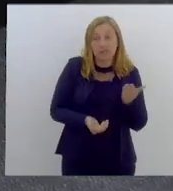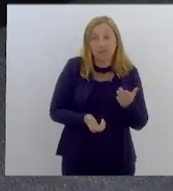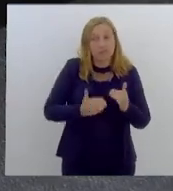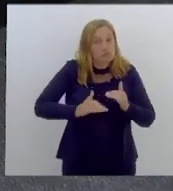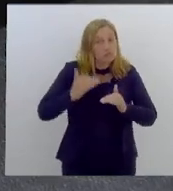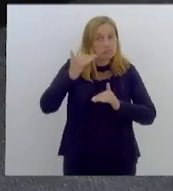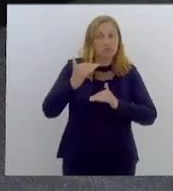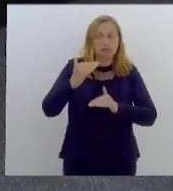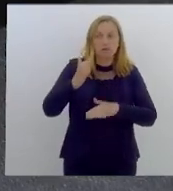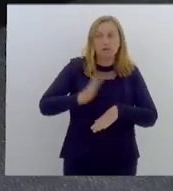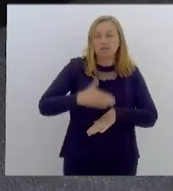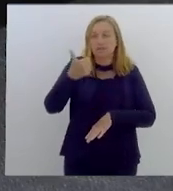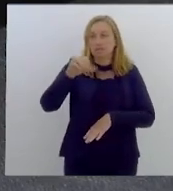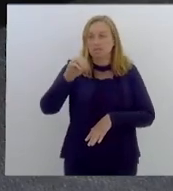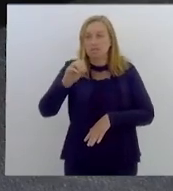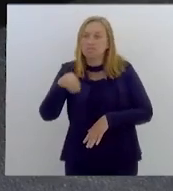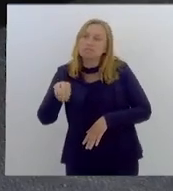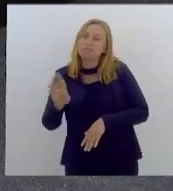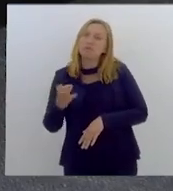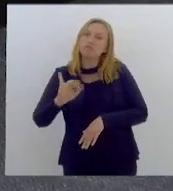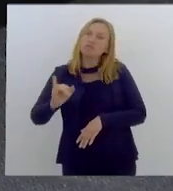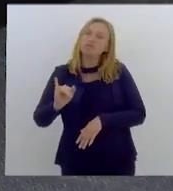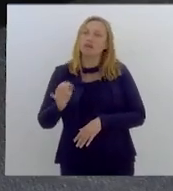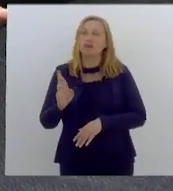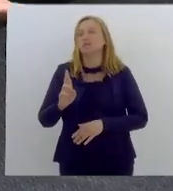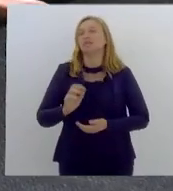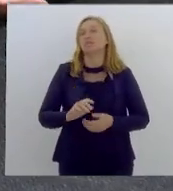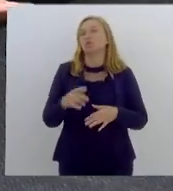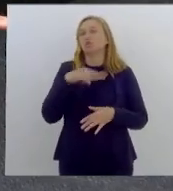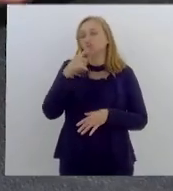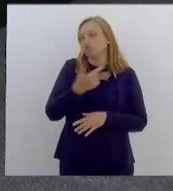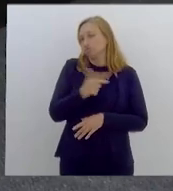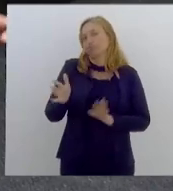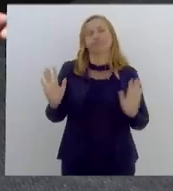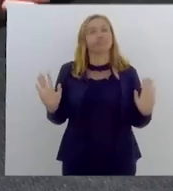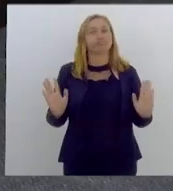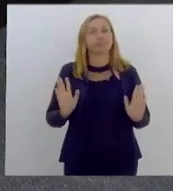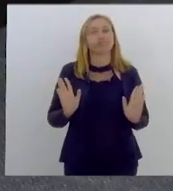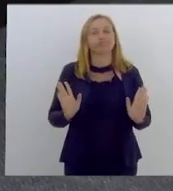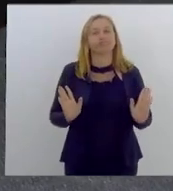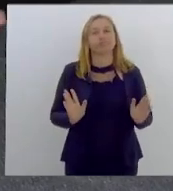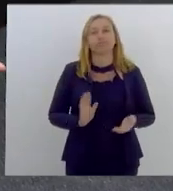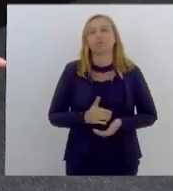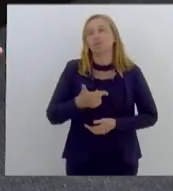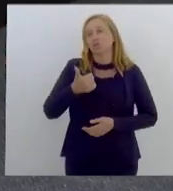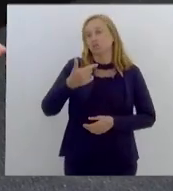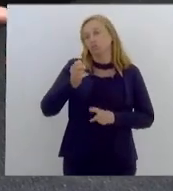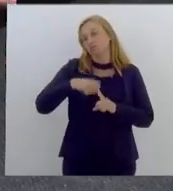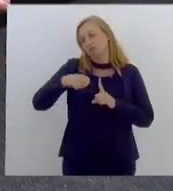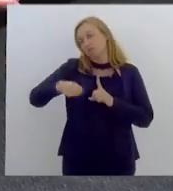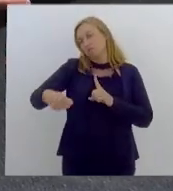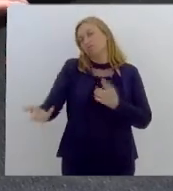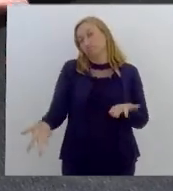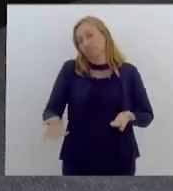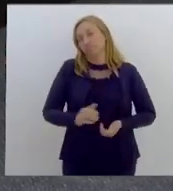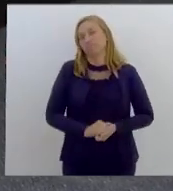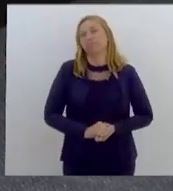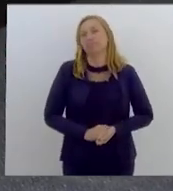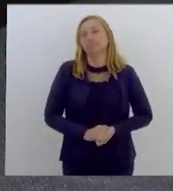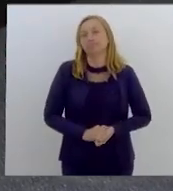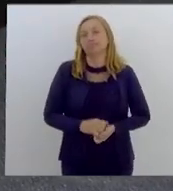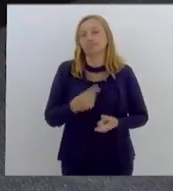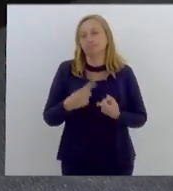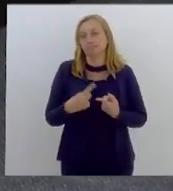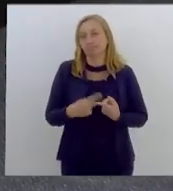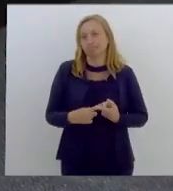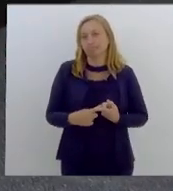superior a 10 bilhões de reais. Eu não tenho dúvida, nos próximos 12 meses. Né? Porque se